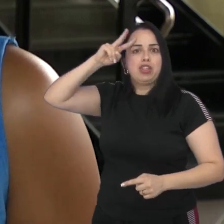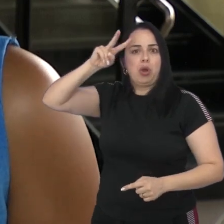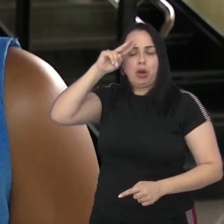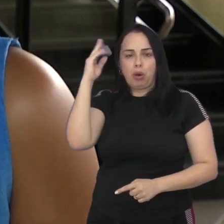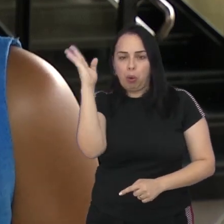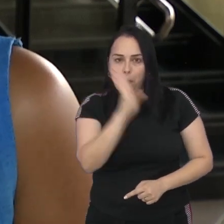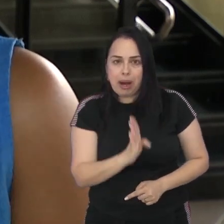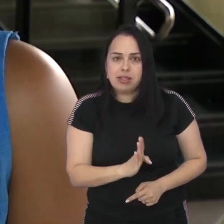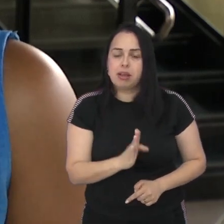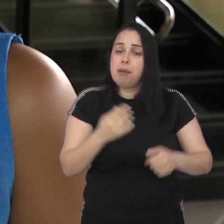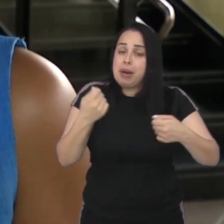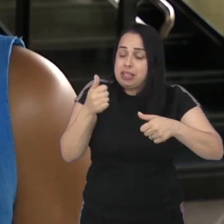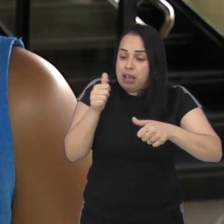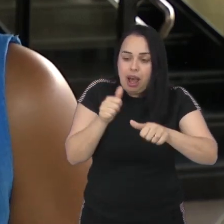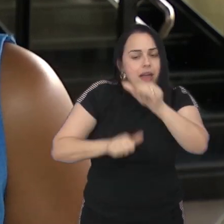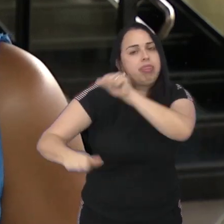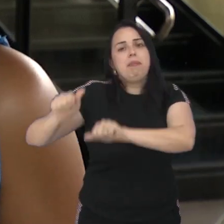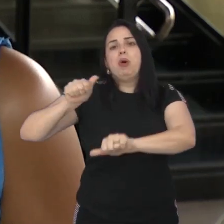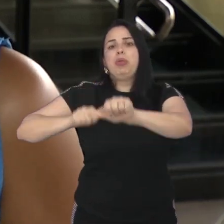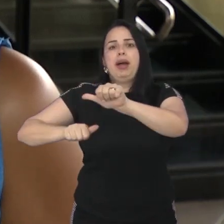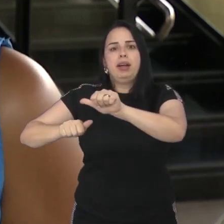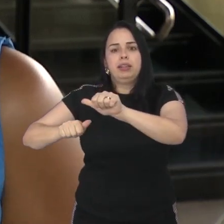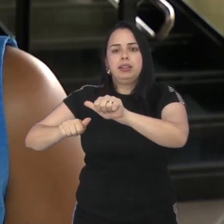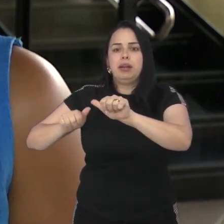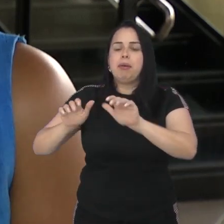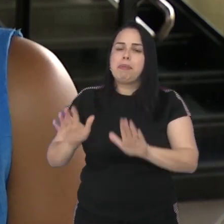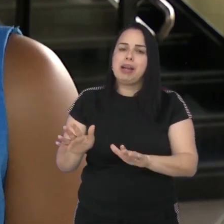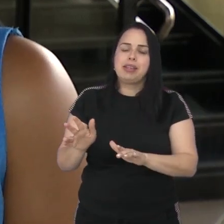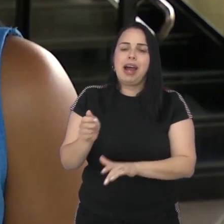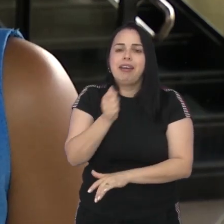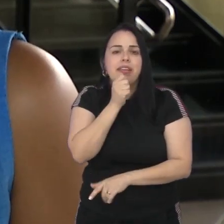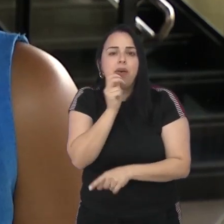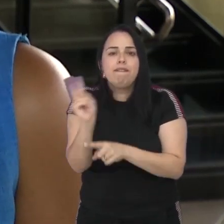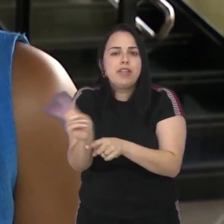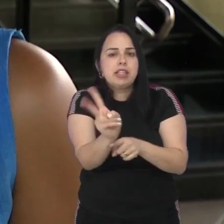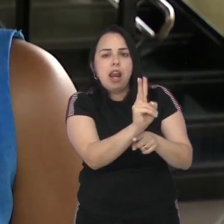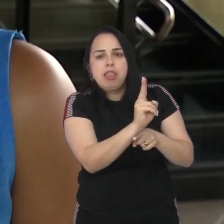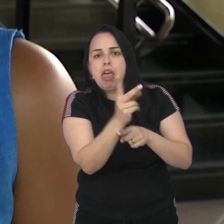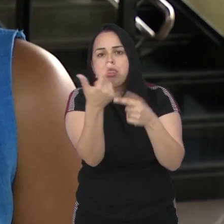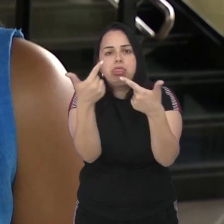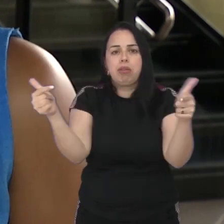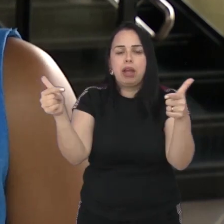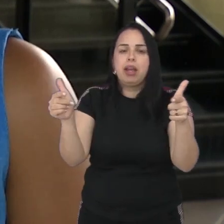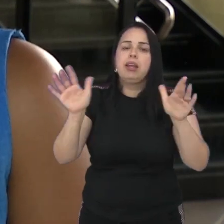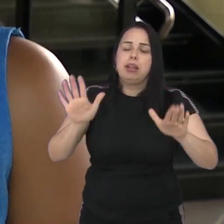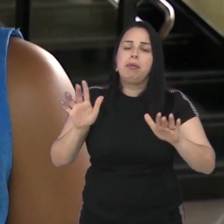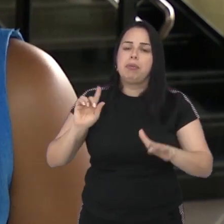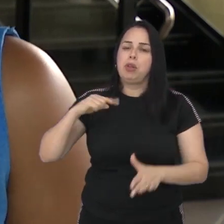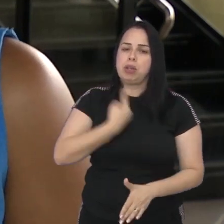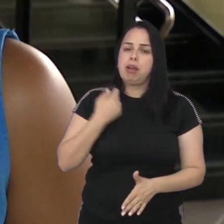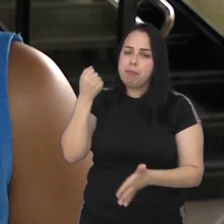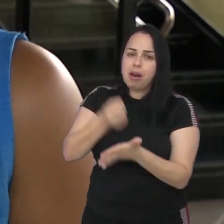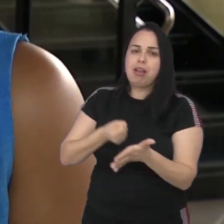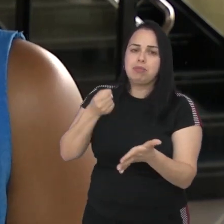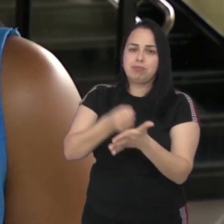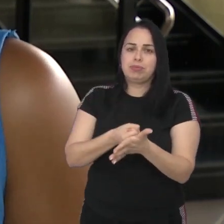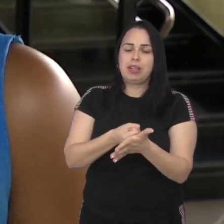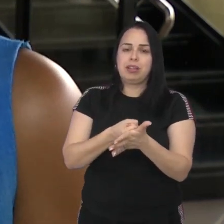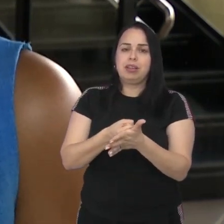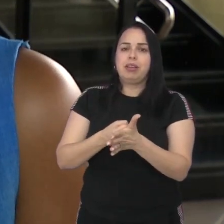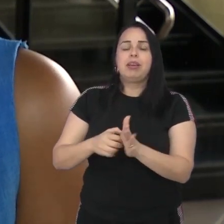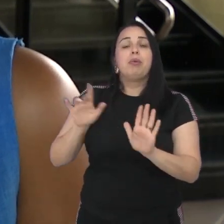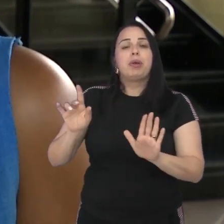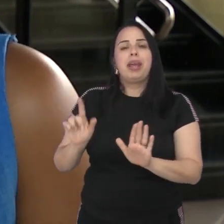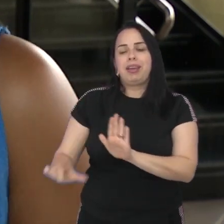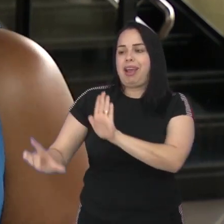construir essa nova história que precisa ser falada, mas não há fiscalização. Então a gente precisa lutar por coisas que inclusive já